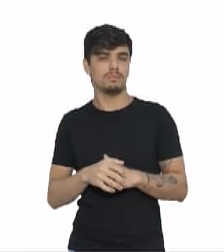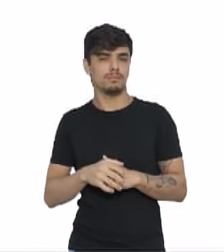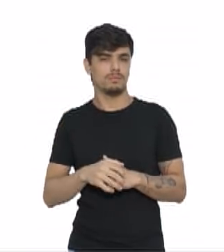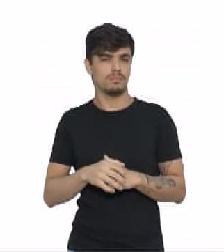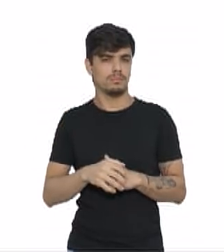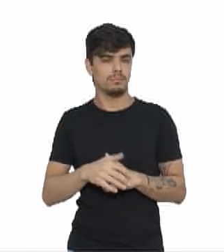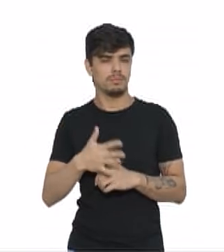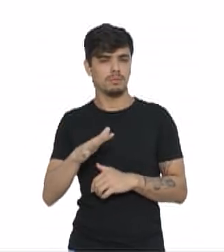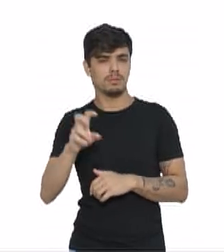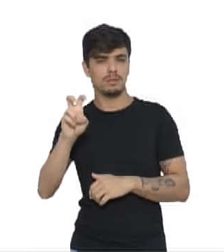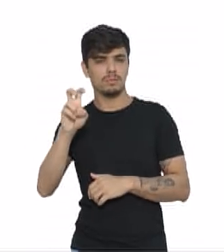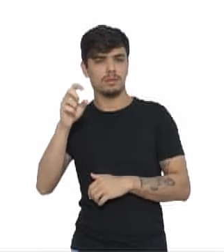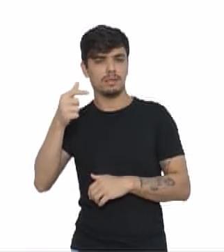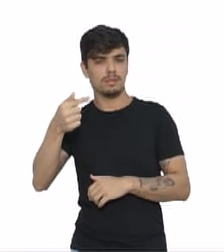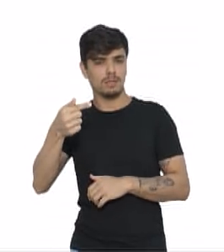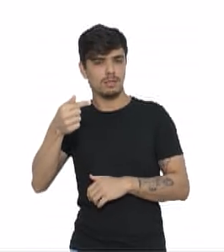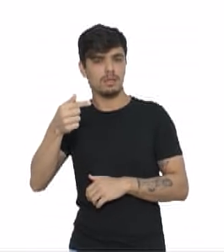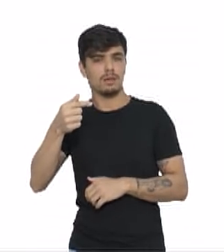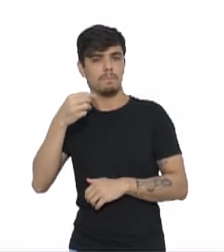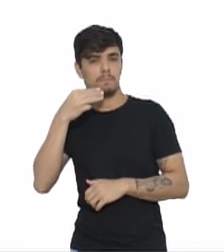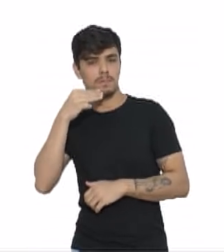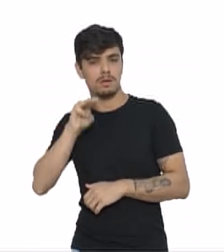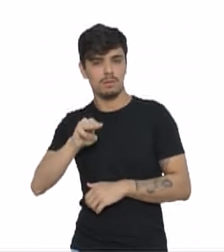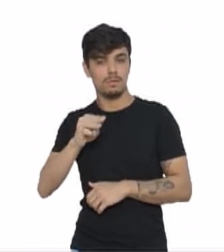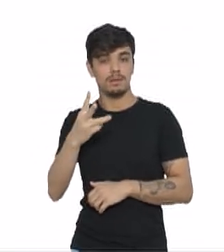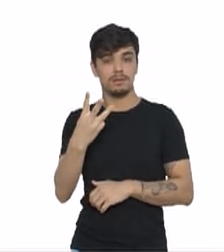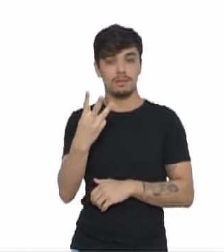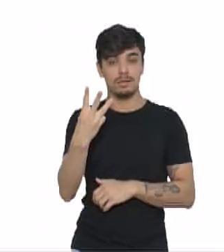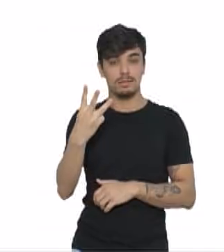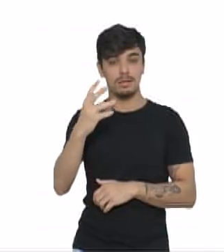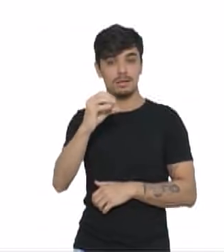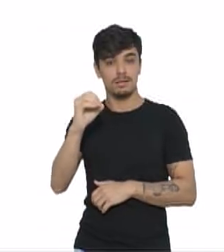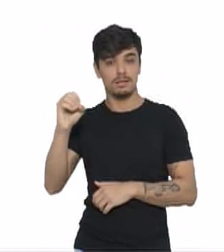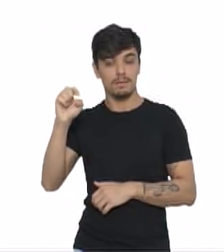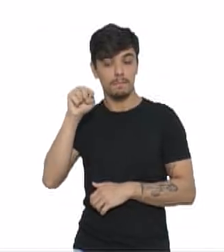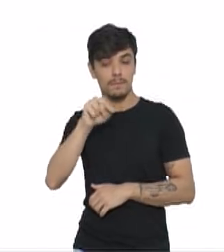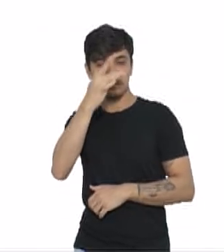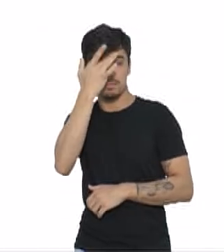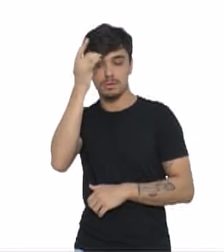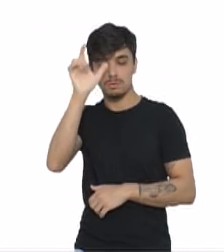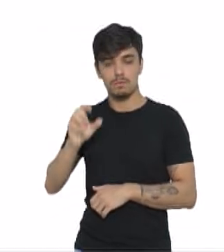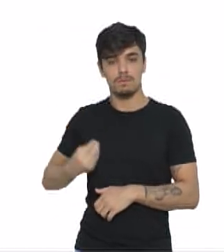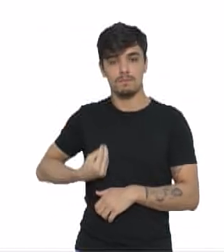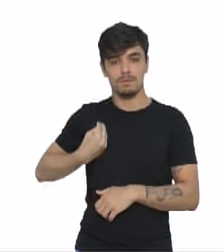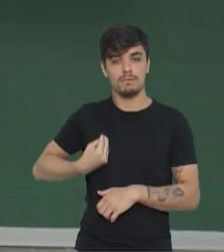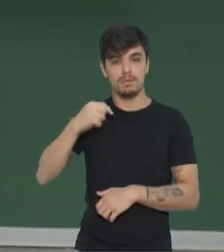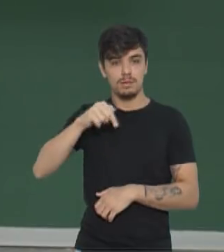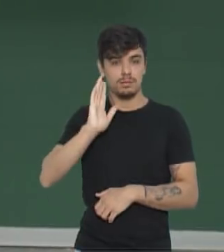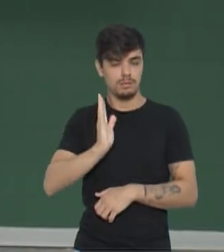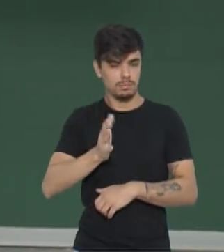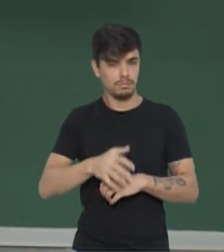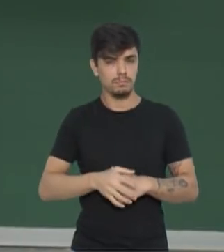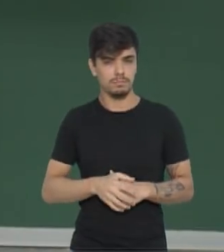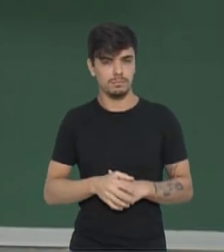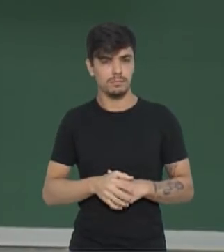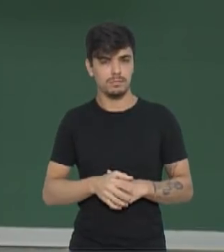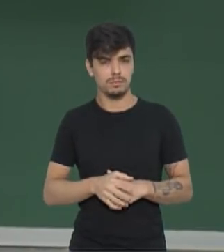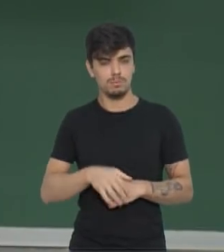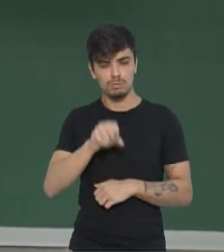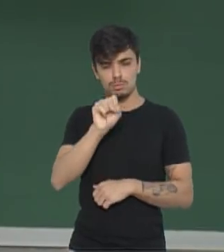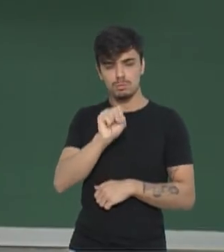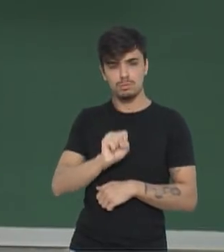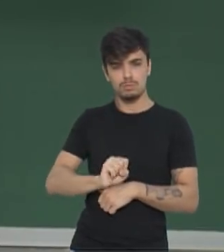57 milhões e 300 mil pessoas que aqui moravam. Isso desde o sul da Argentina,